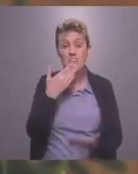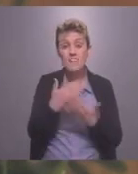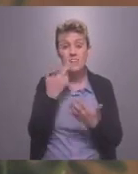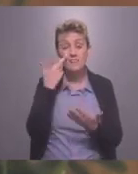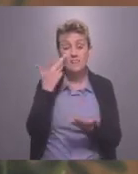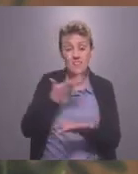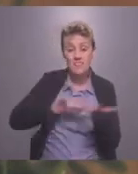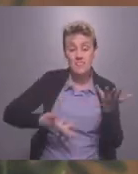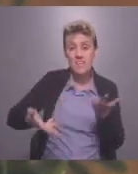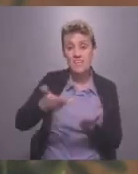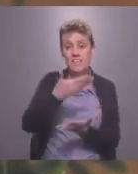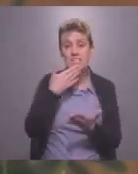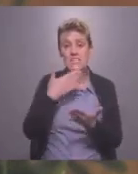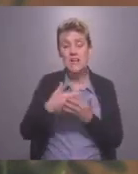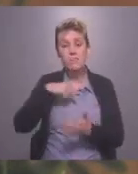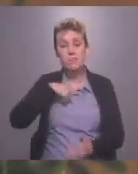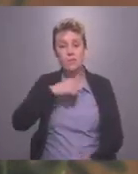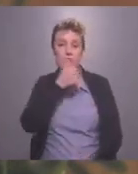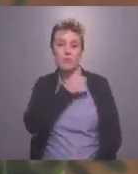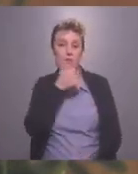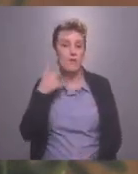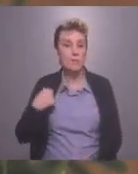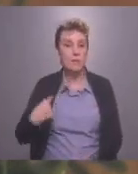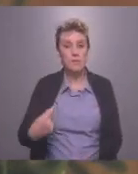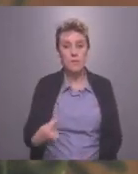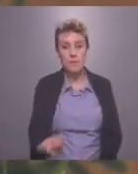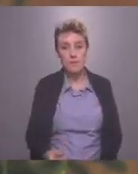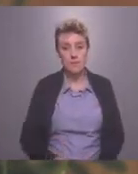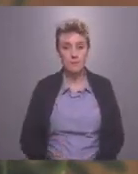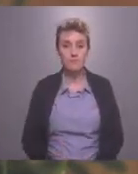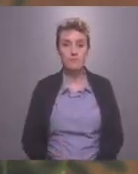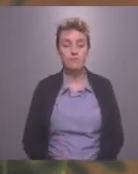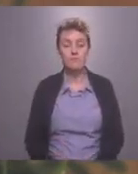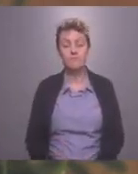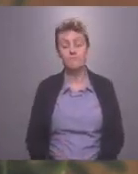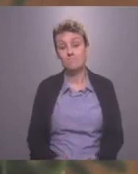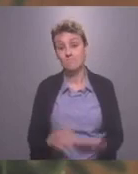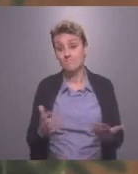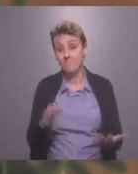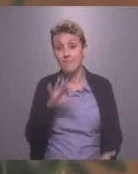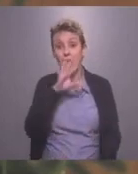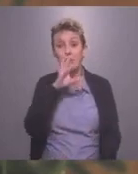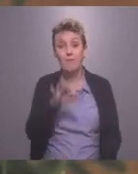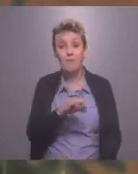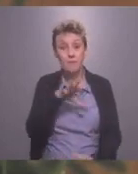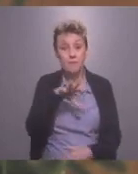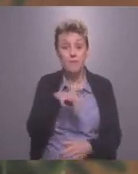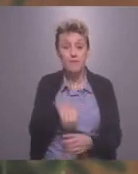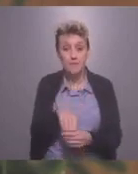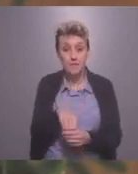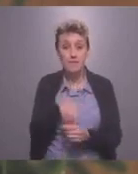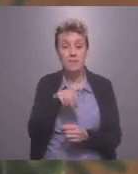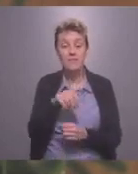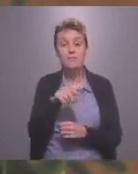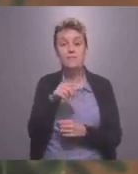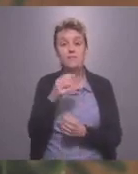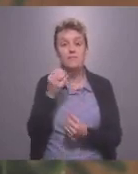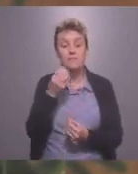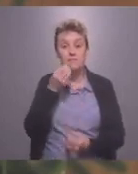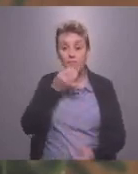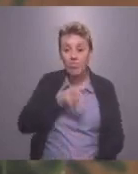uma permanente fonte de sofrimento. Ora, é na família que nós aprendemos a